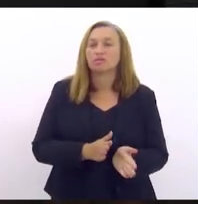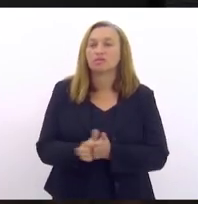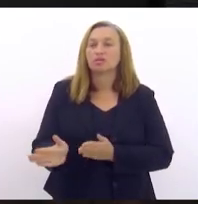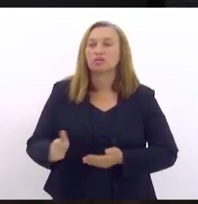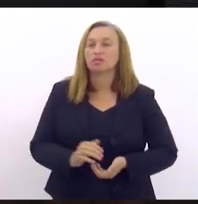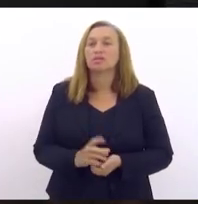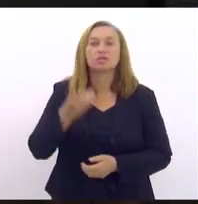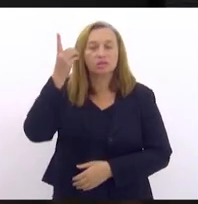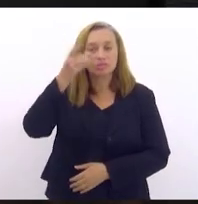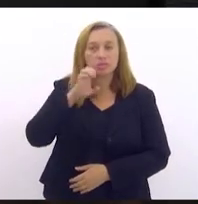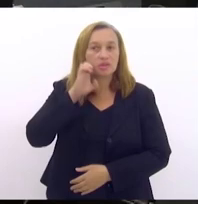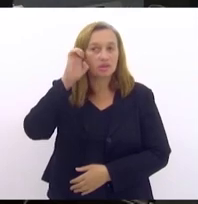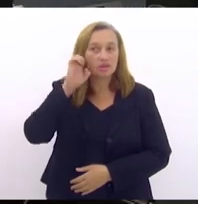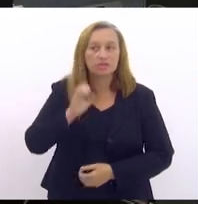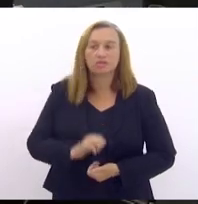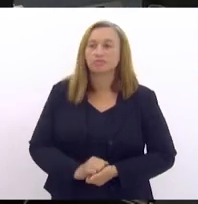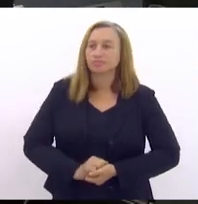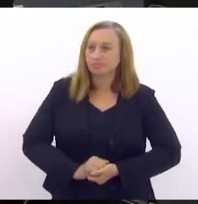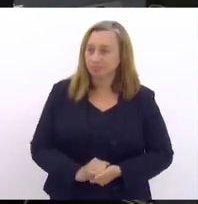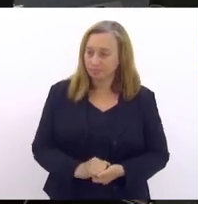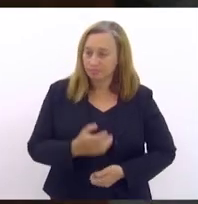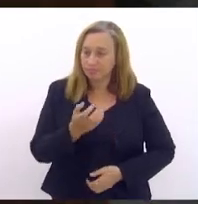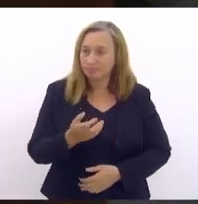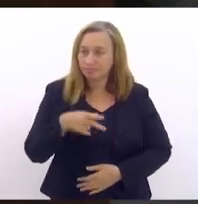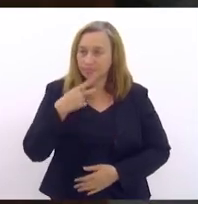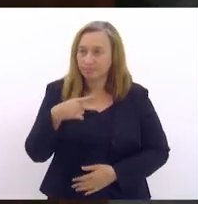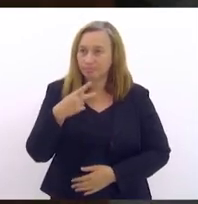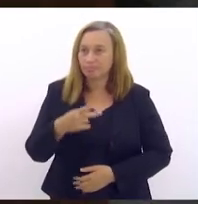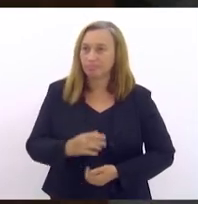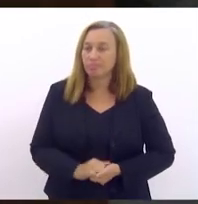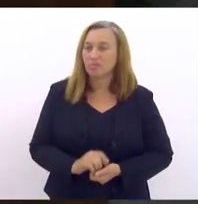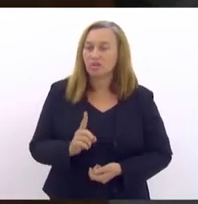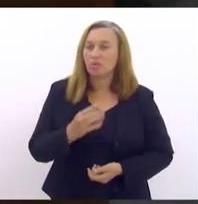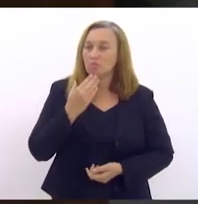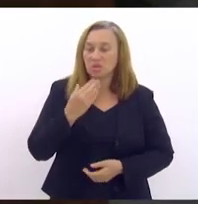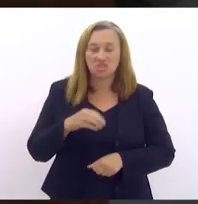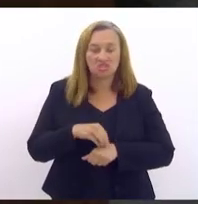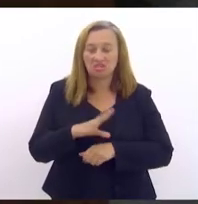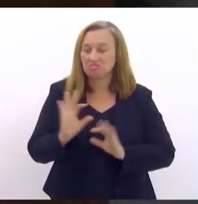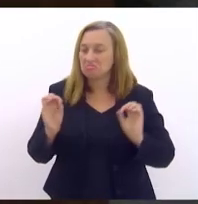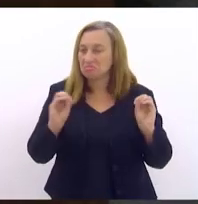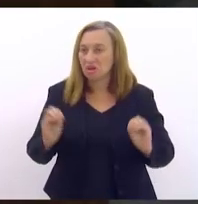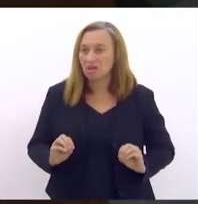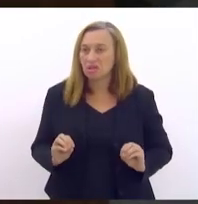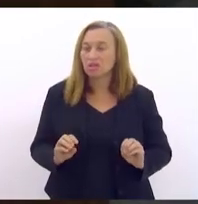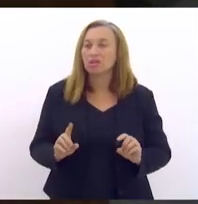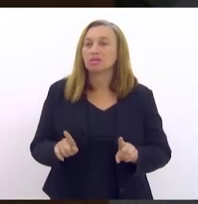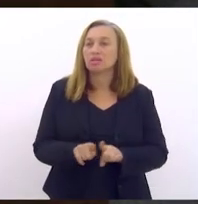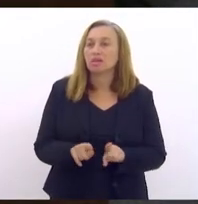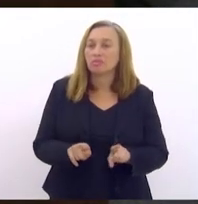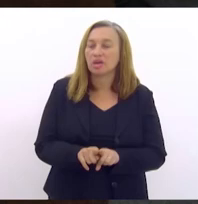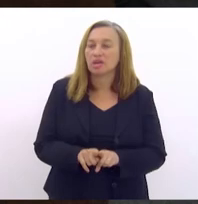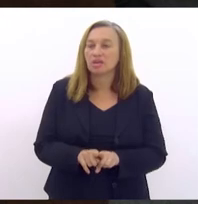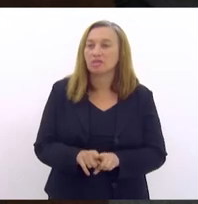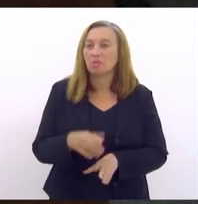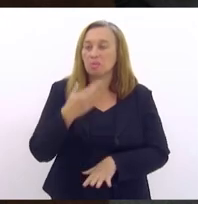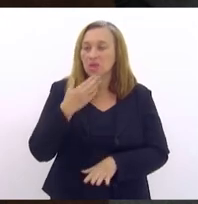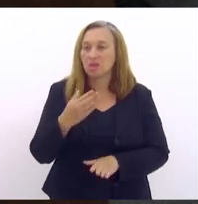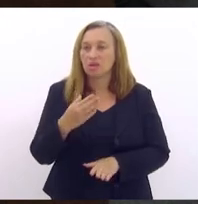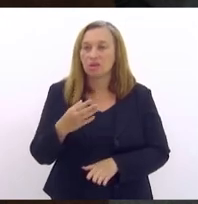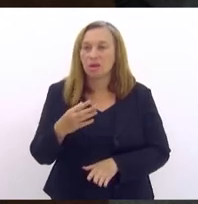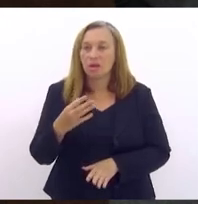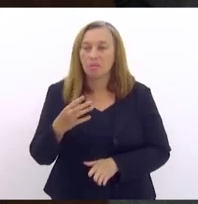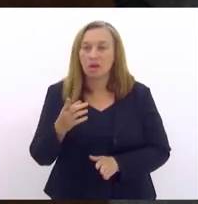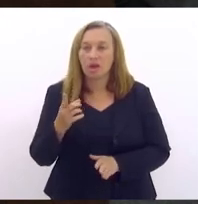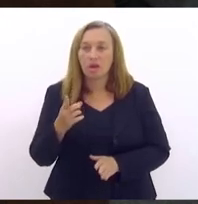autógrafo. Deputado Élica Takimoto. Eu queria dizer que não vou pedir destaque, obviamente, também não vou pedir